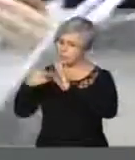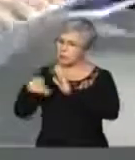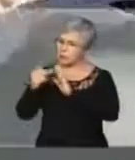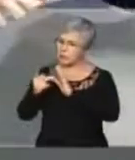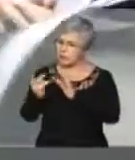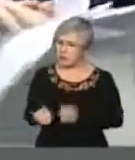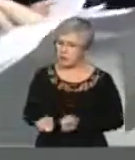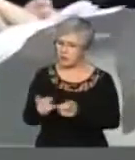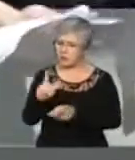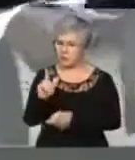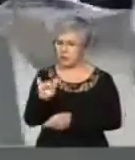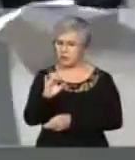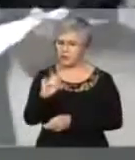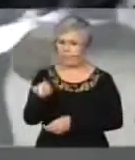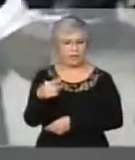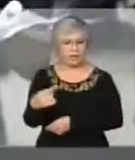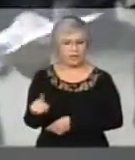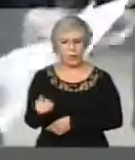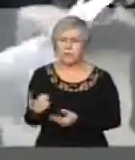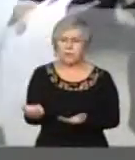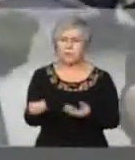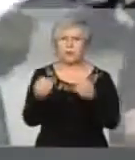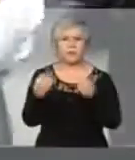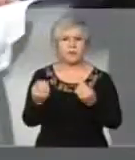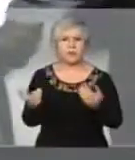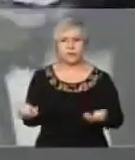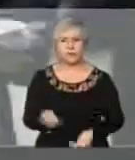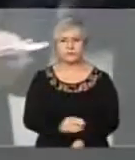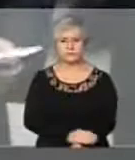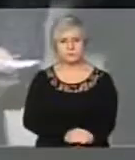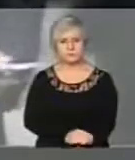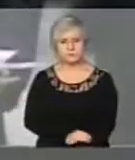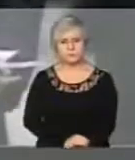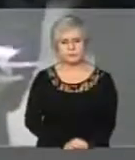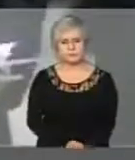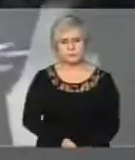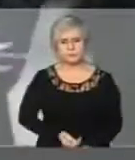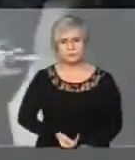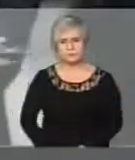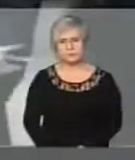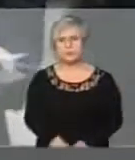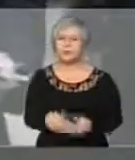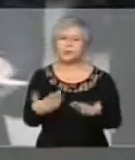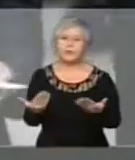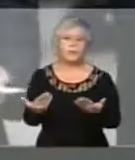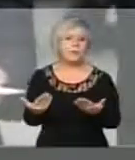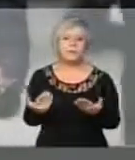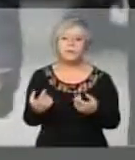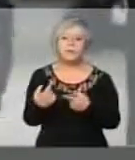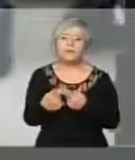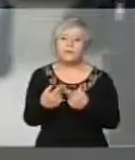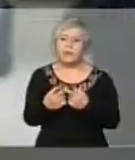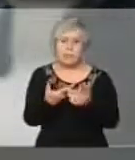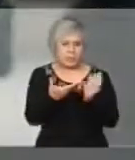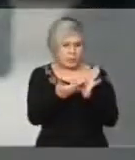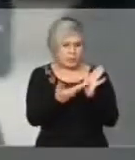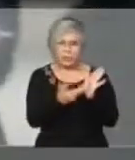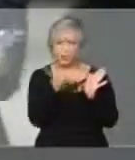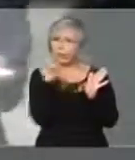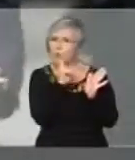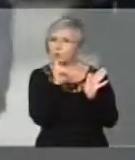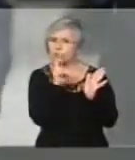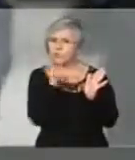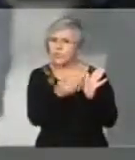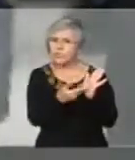deixar para os herdeiros uma casinha onde morar na hora que ele tem que partir. Por que então urgência?